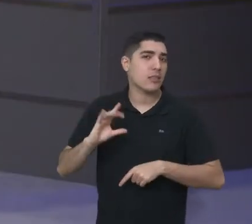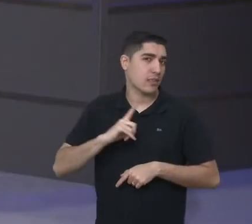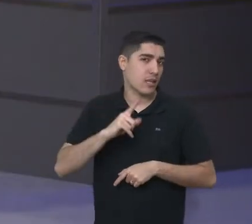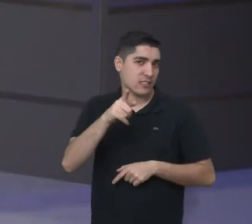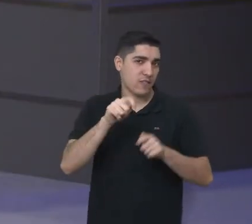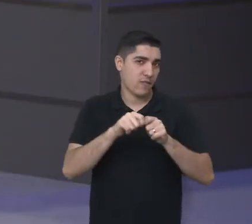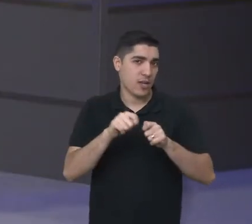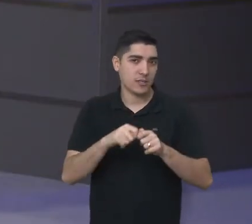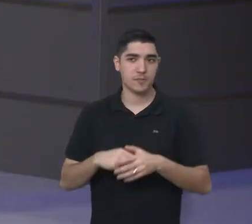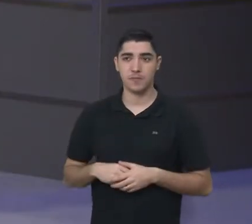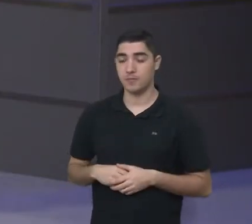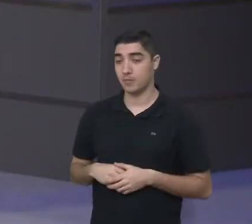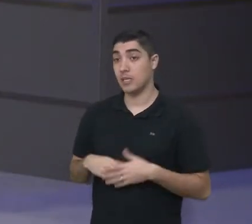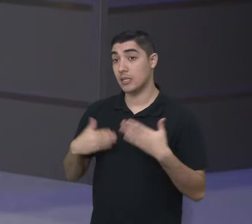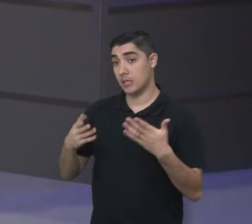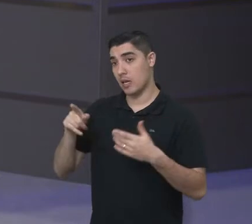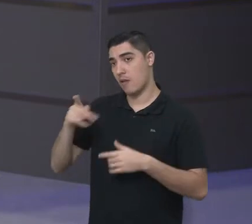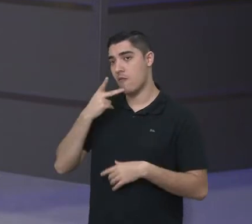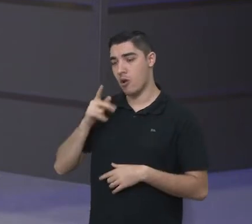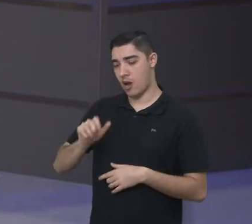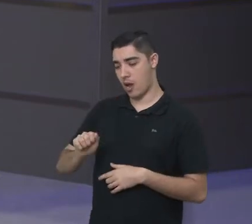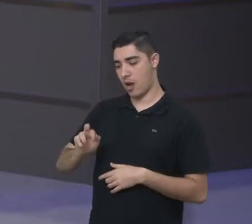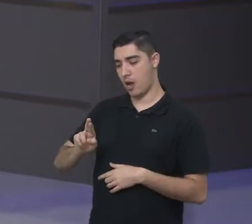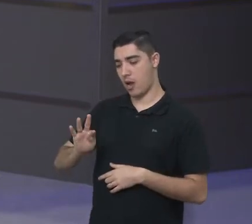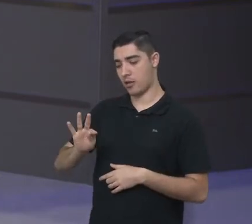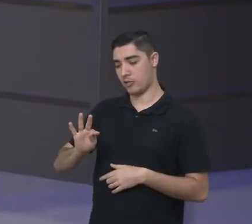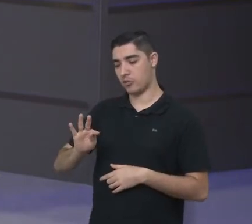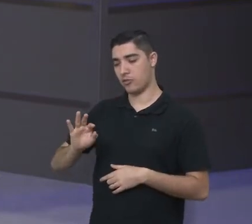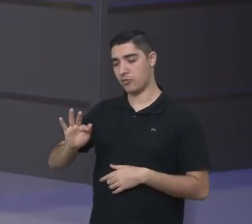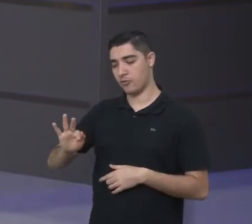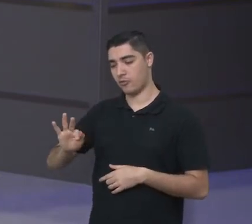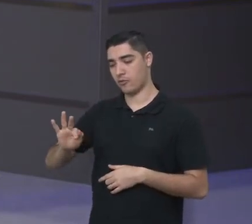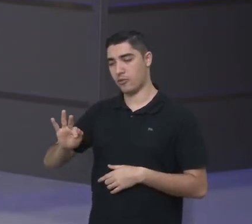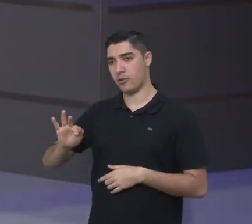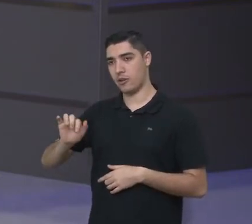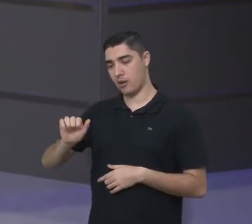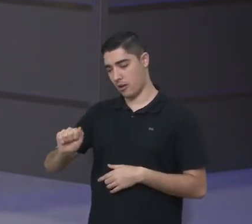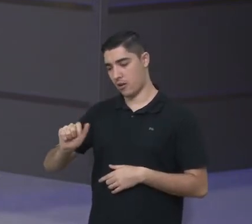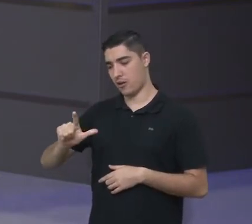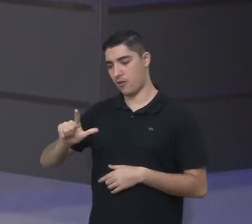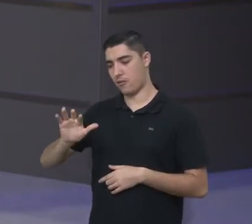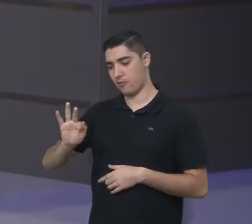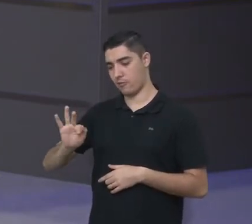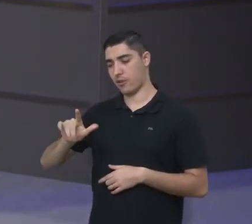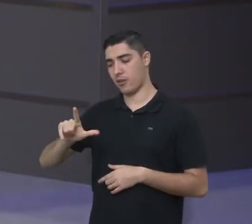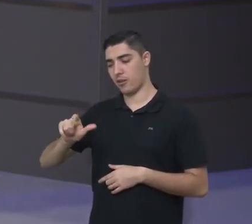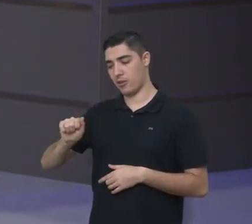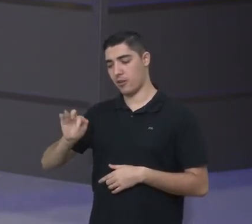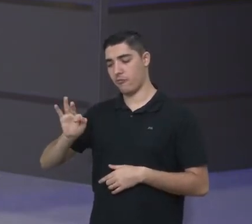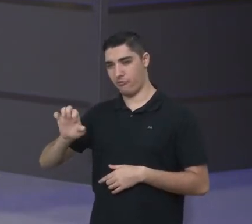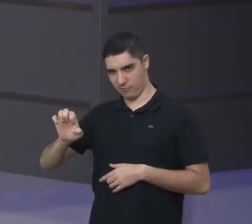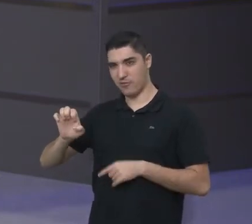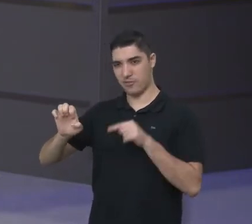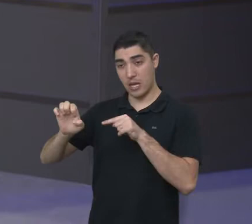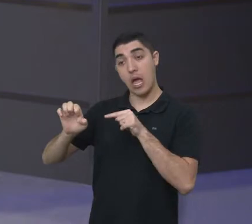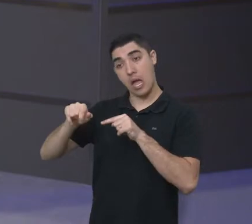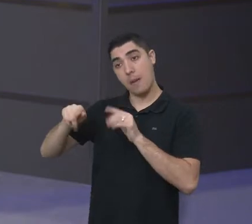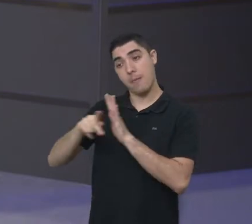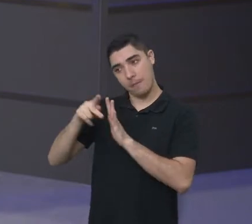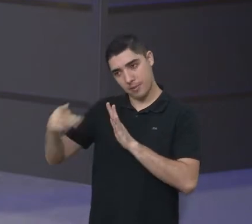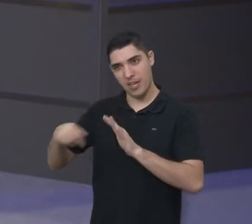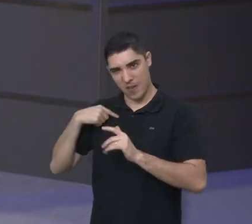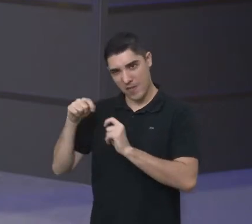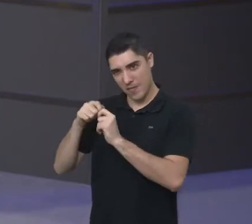Um dos mais recentes foi esse que eu citei, do Art of Love, de ter pintado essas obras. Um dos corações, inclusive, está aqui em São